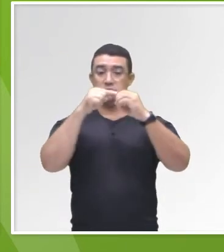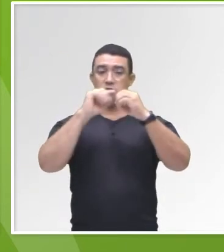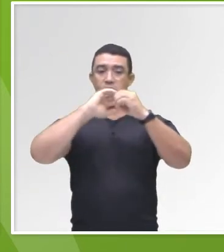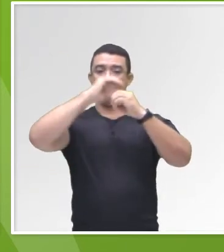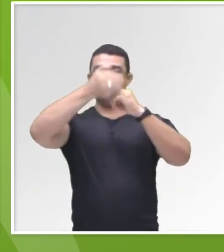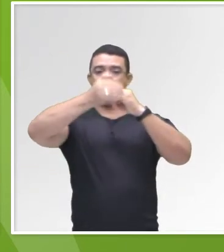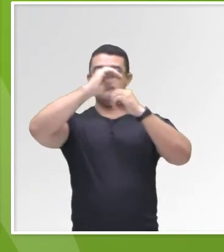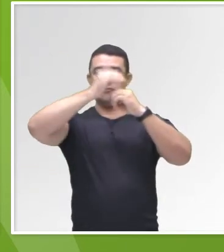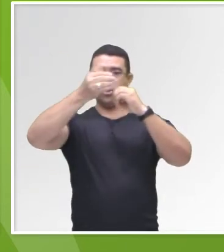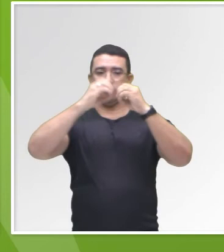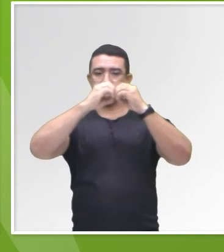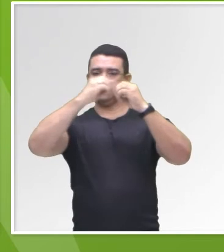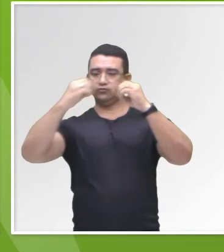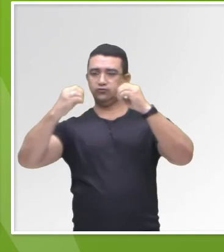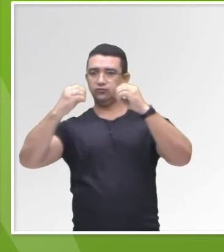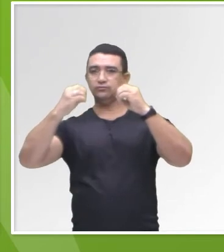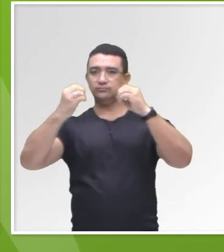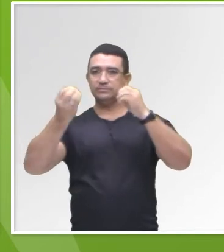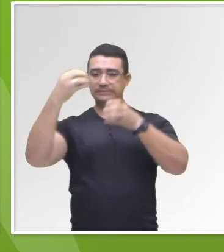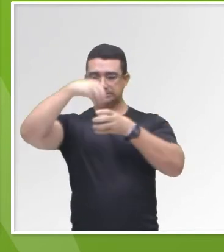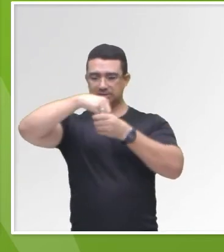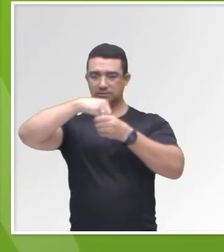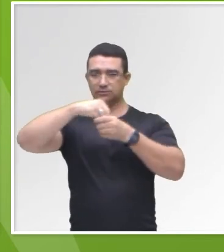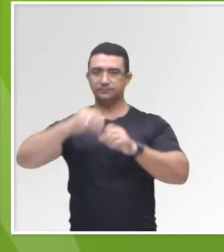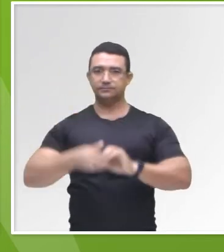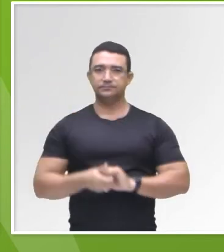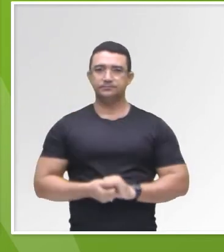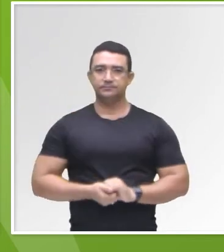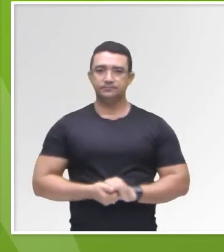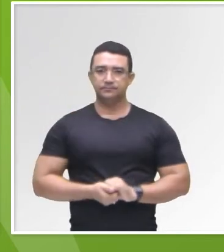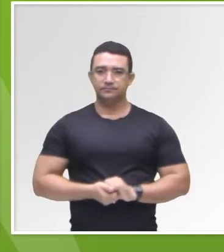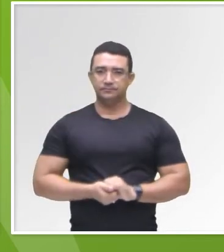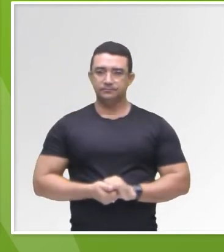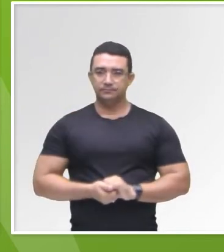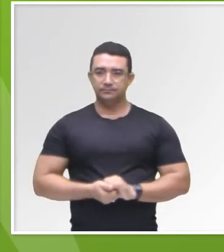de centrípeta. Então, vamos observar mais